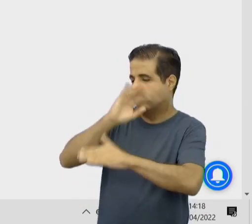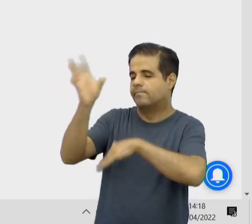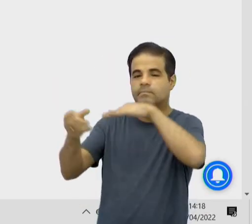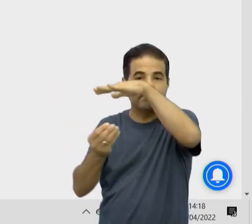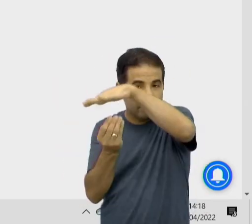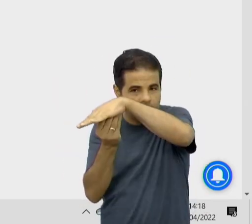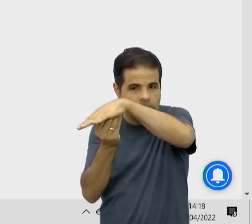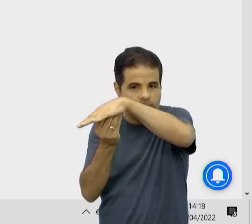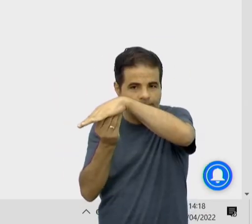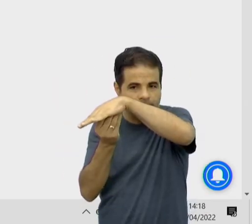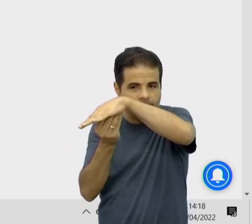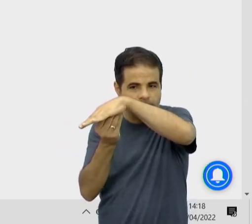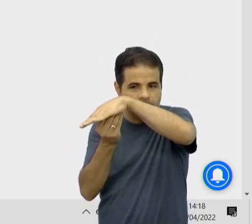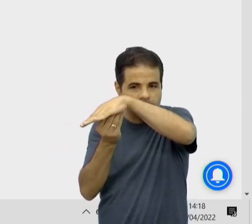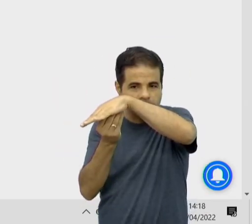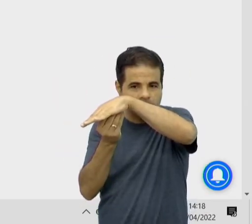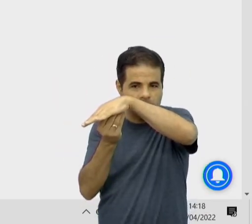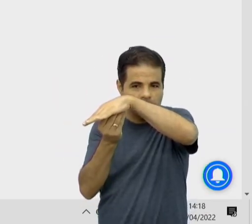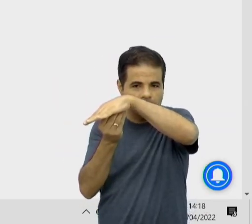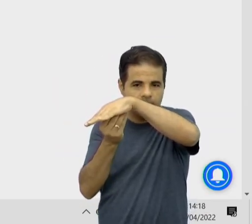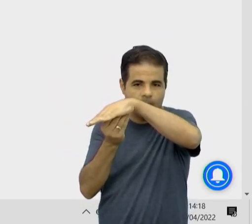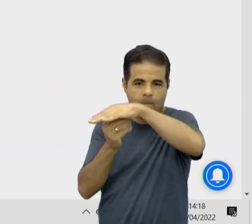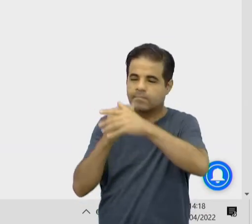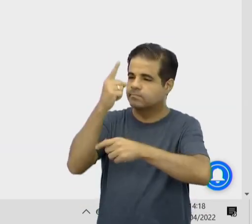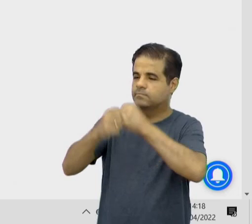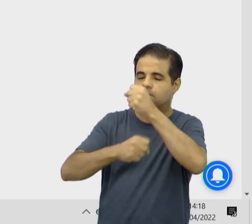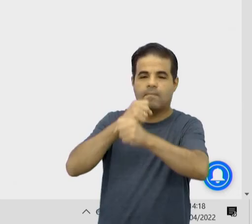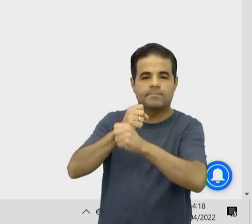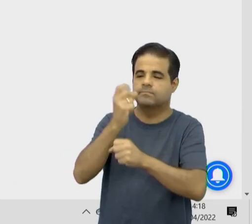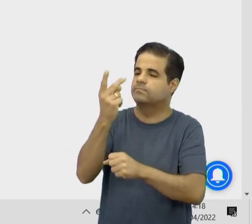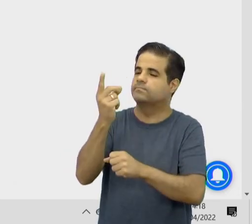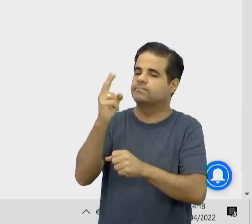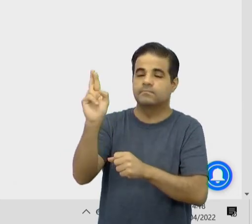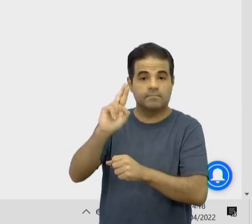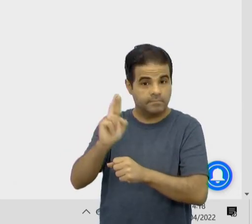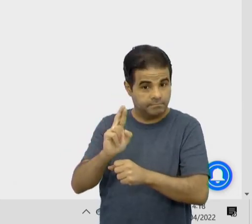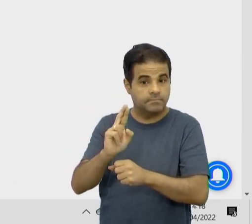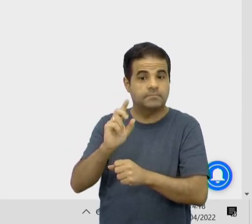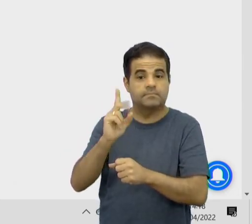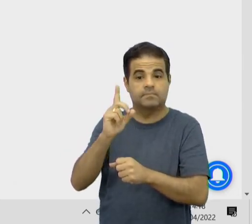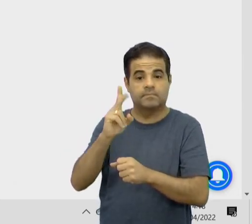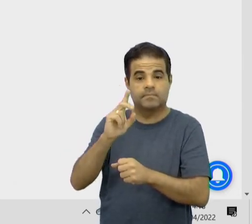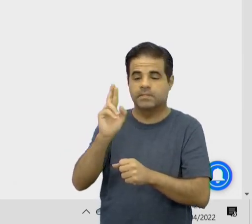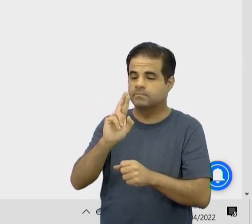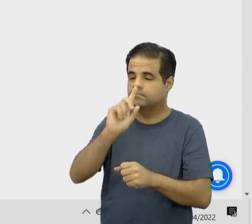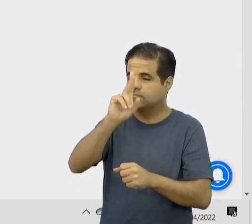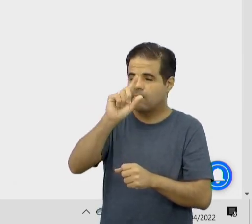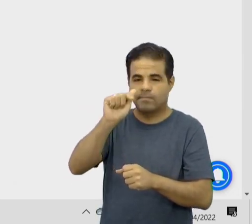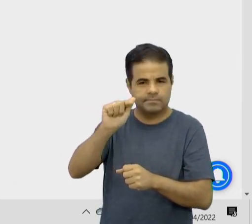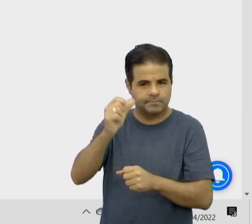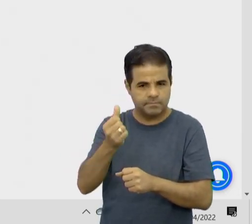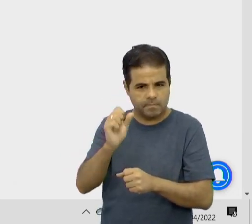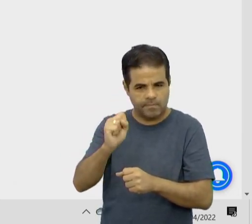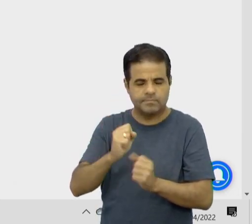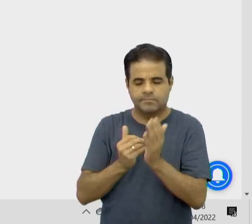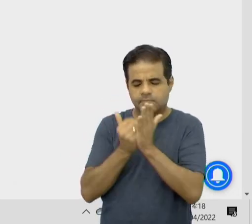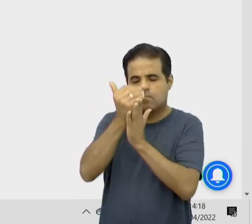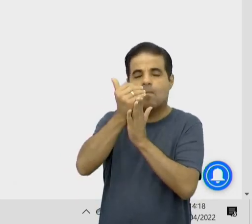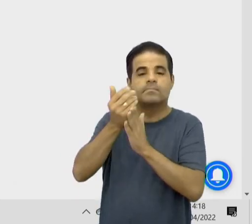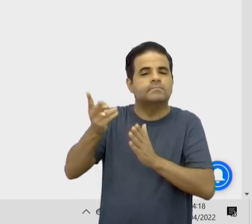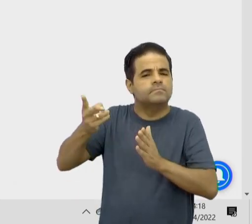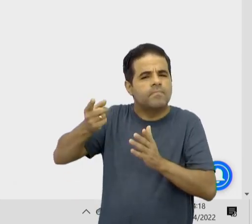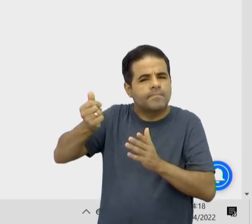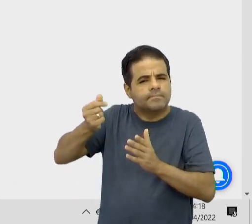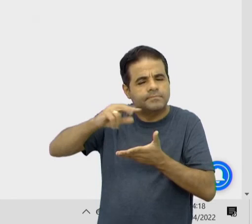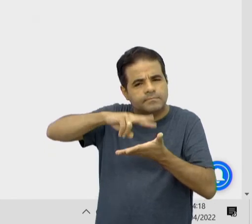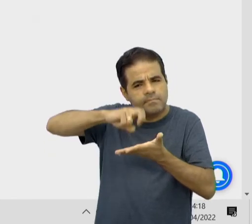repositório, ó. Em um ano, R$ 12. R$ 12,68. Se eu aumentar o valor